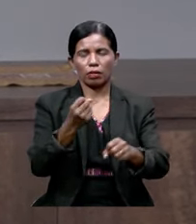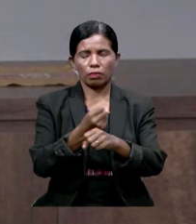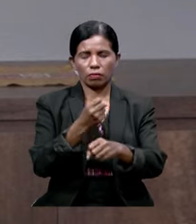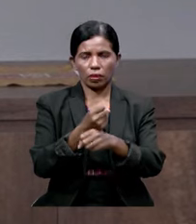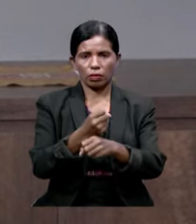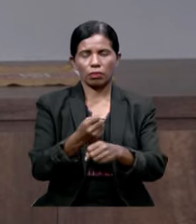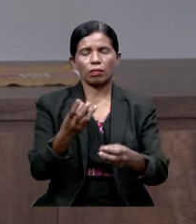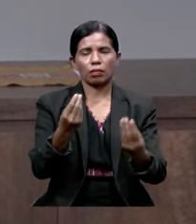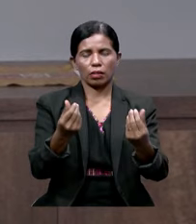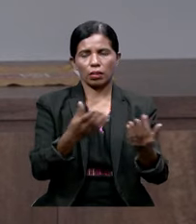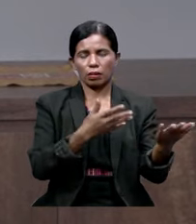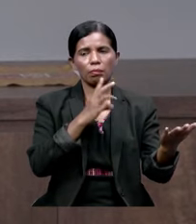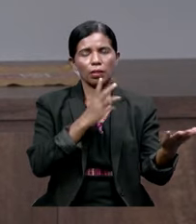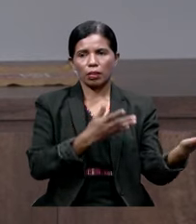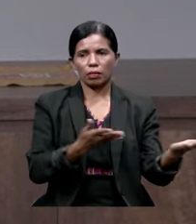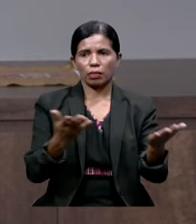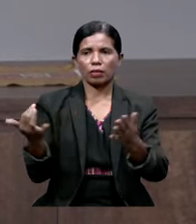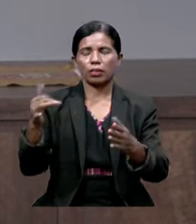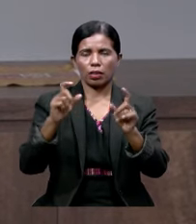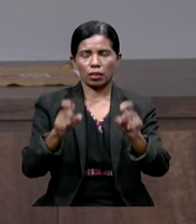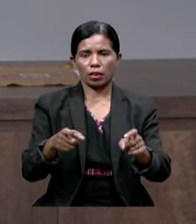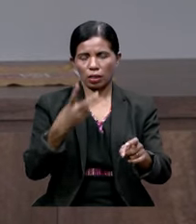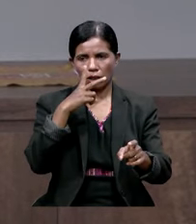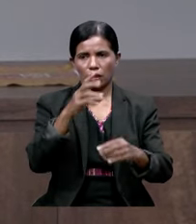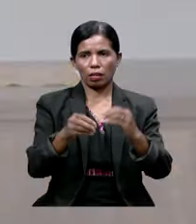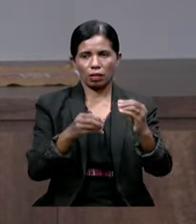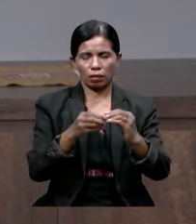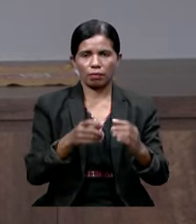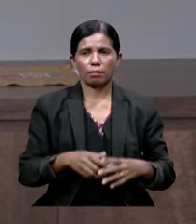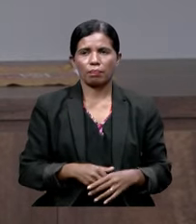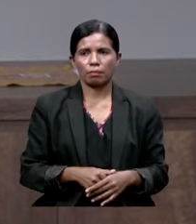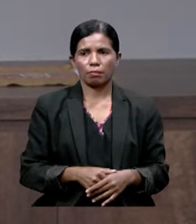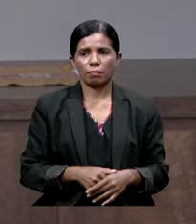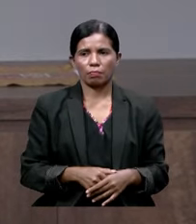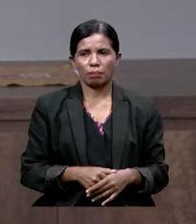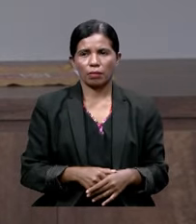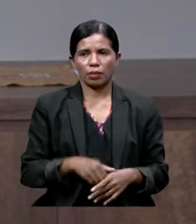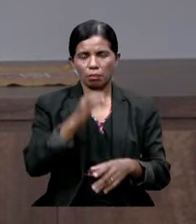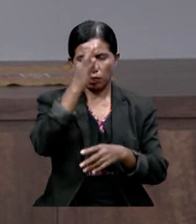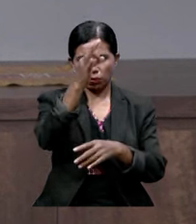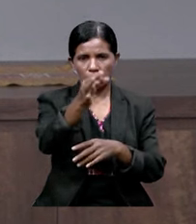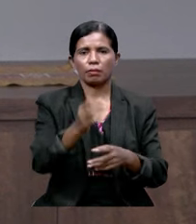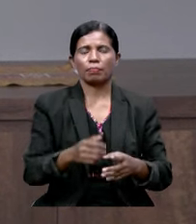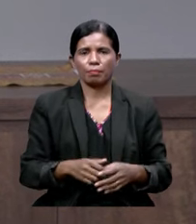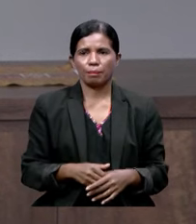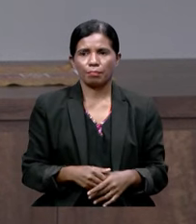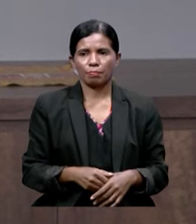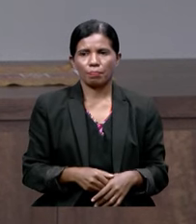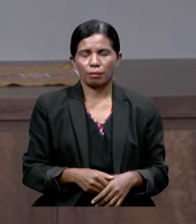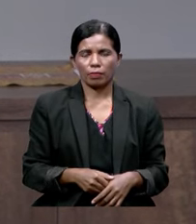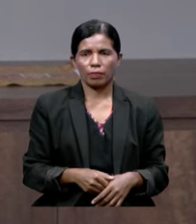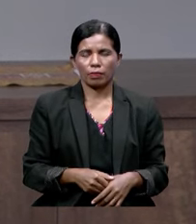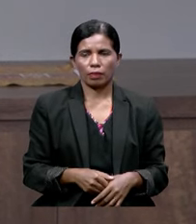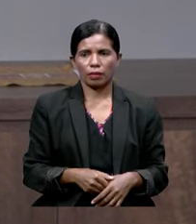belo também nesse tema halo drenagem seria tem que ter tudo para futuro mais